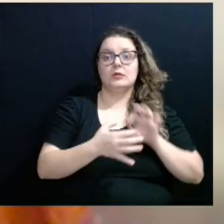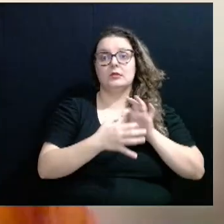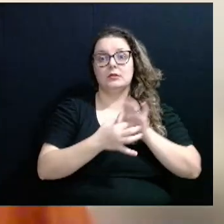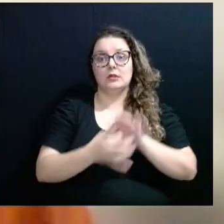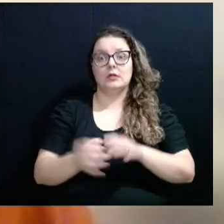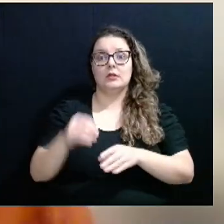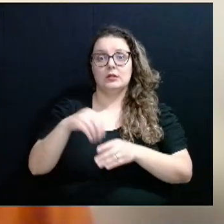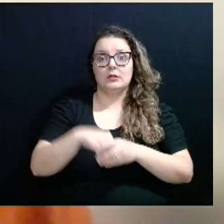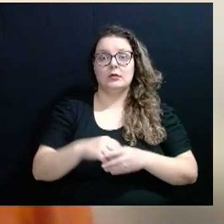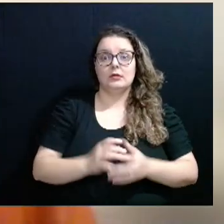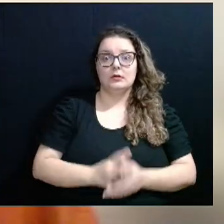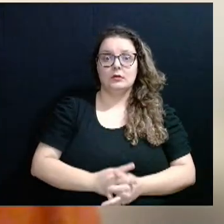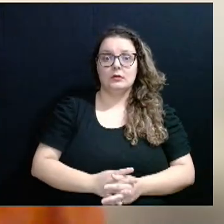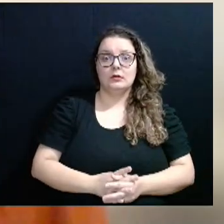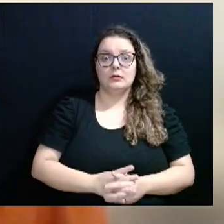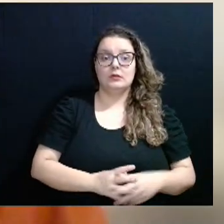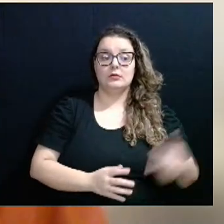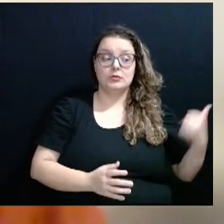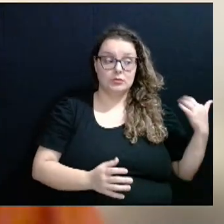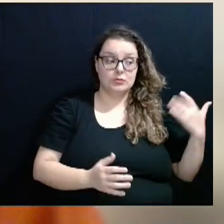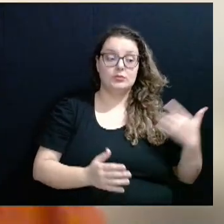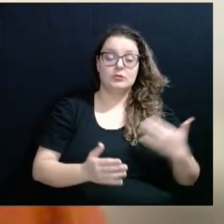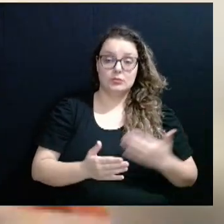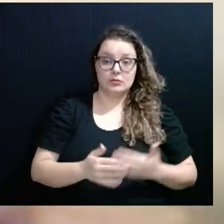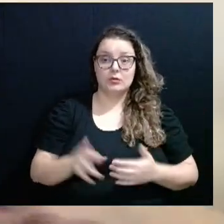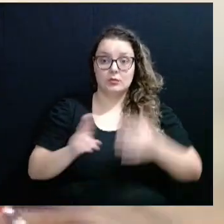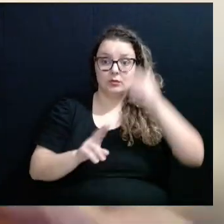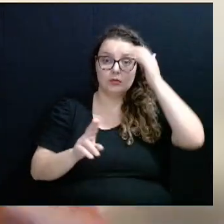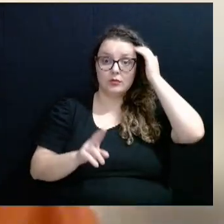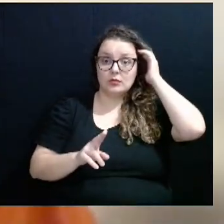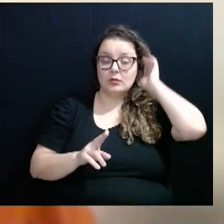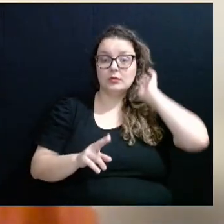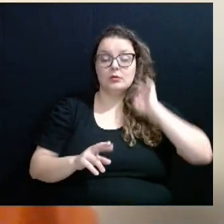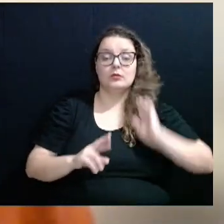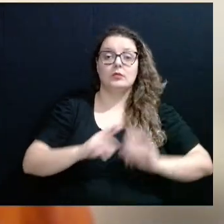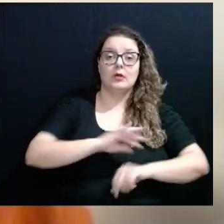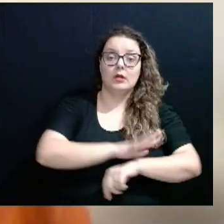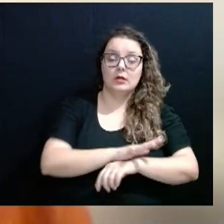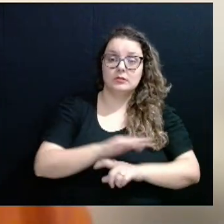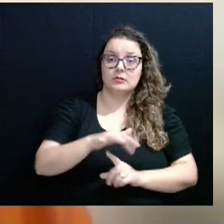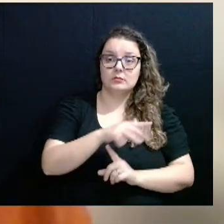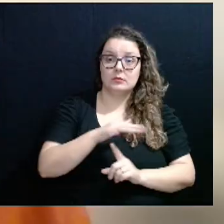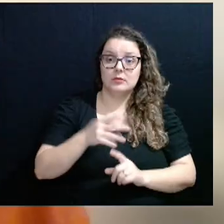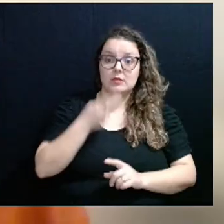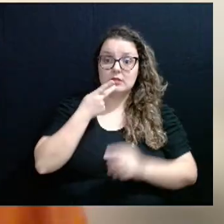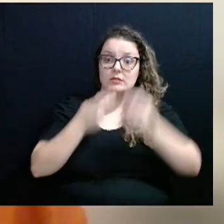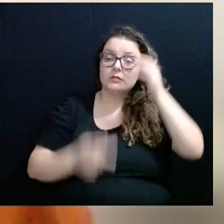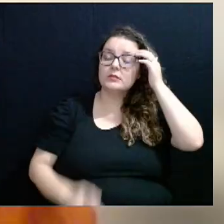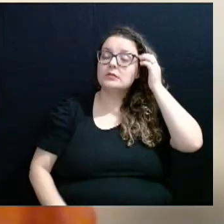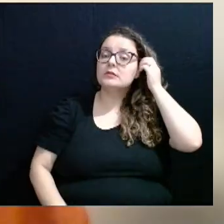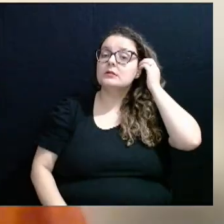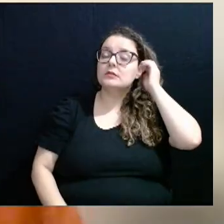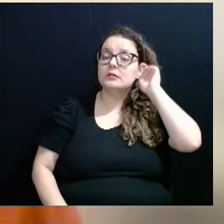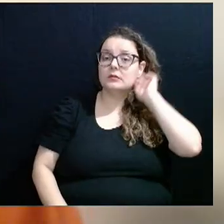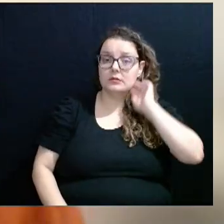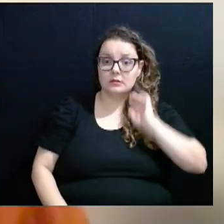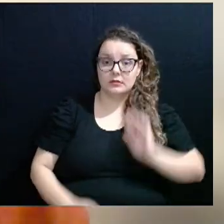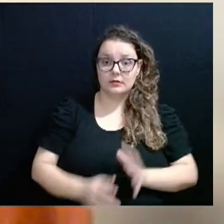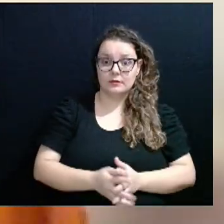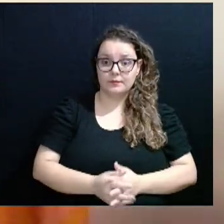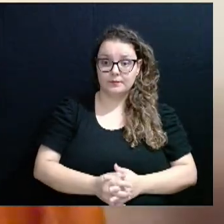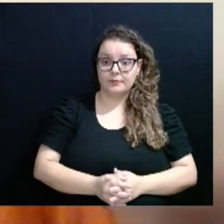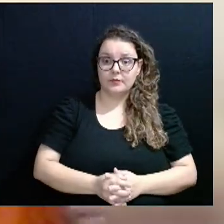De lá para cá, a gente vem usando o termo racismo ambiental para dizer que ele